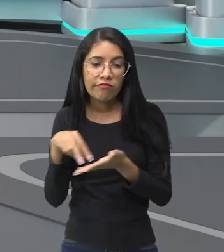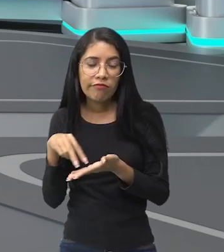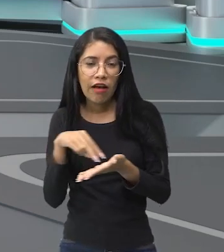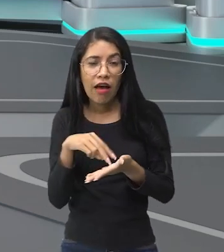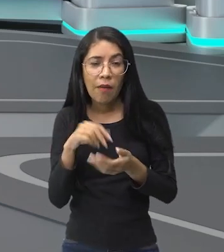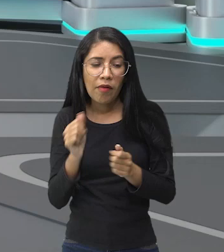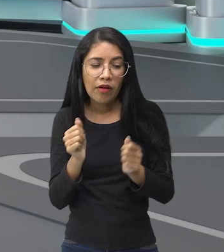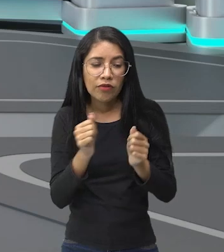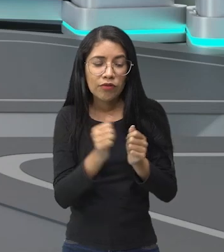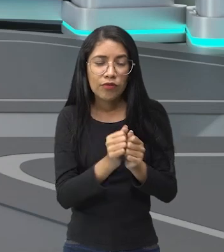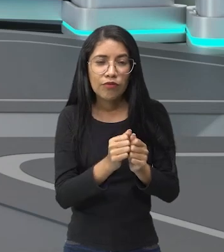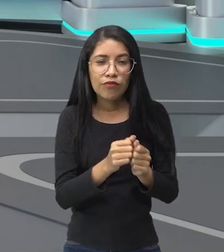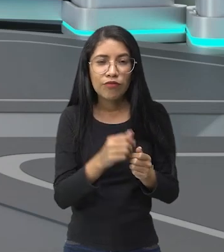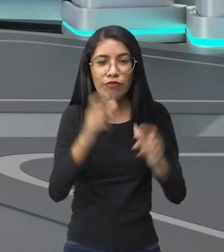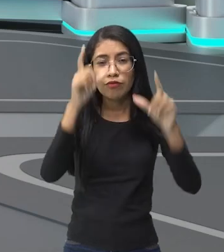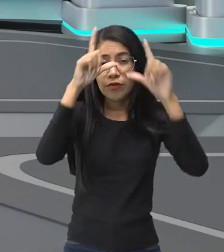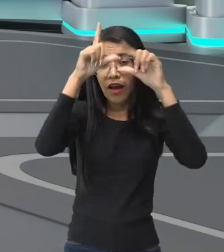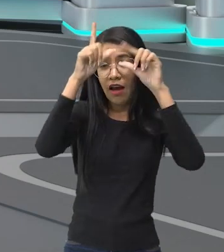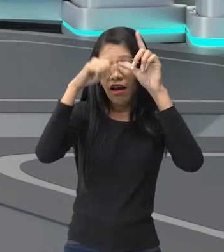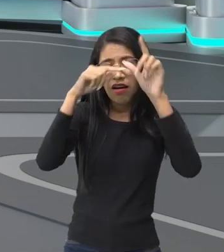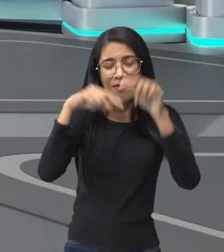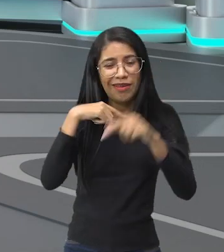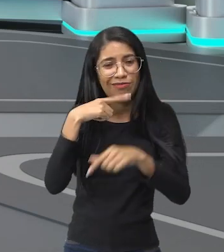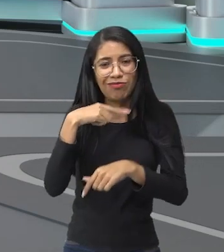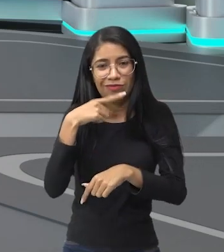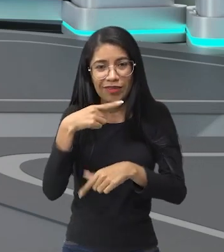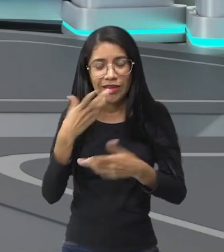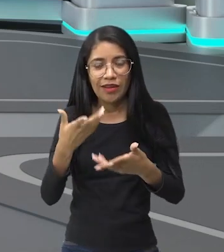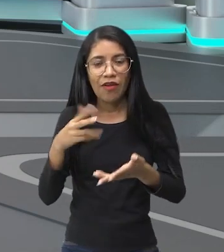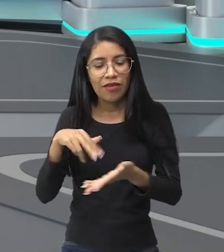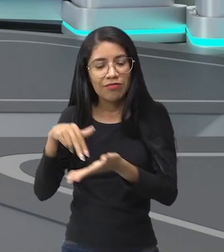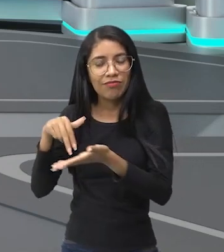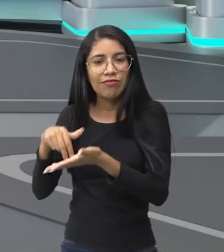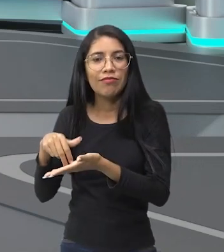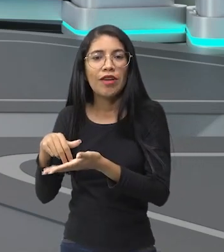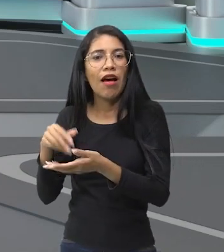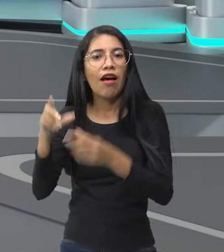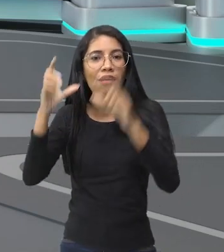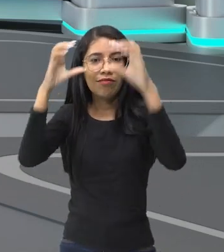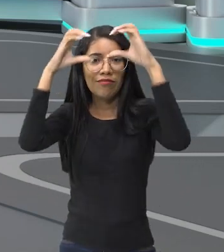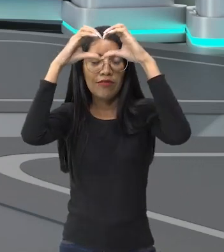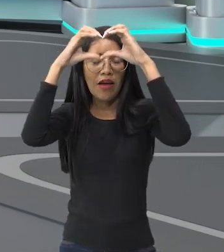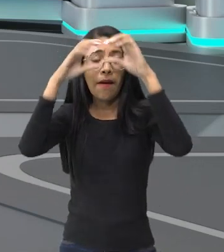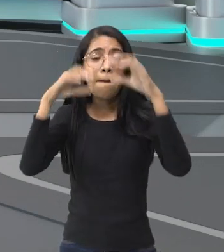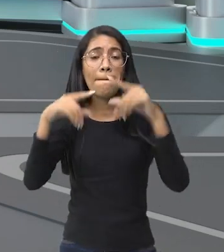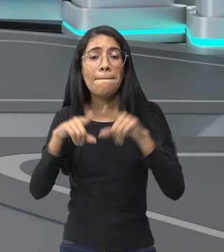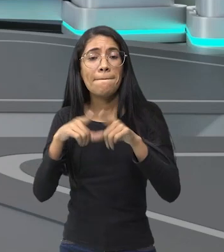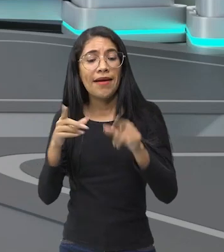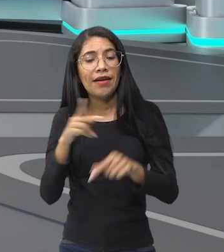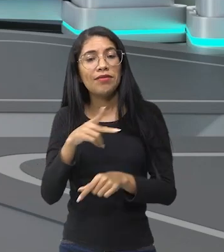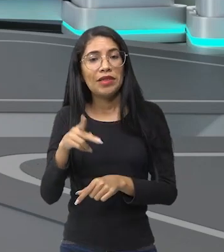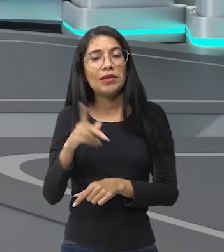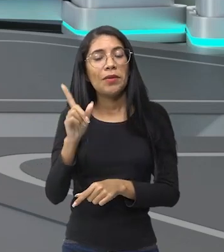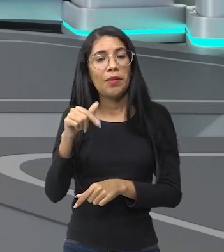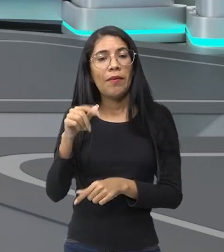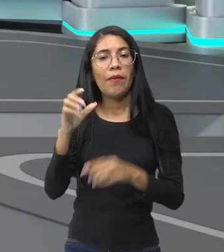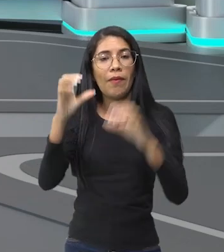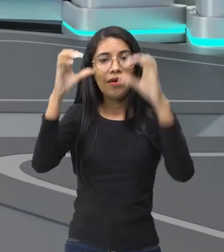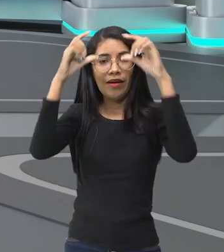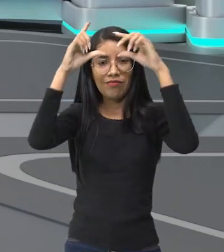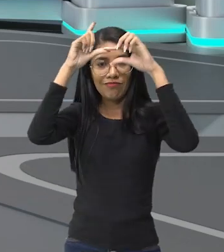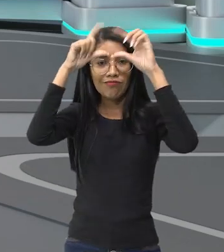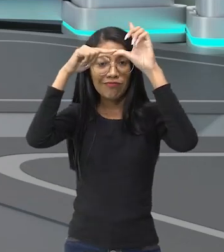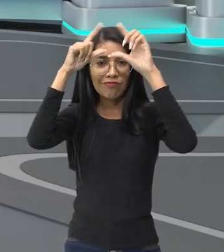ficar do lado do garantido, mas não foi possível. Então, eu fiquei do lado do caprichoso, mas a professora é garantido, tá